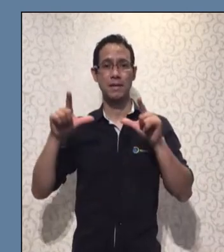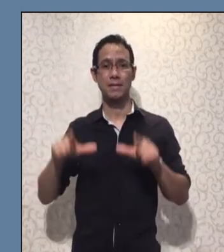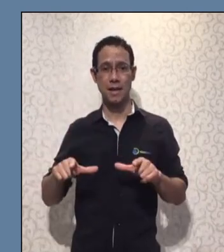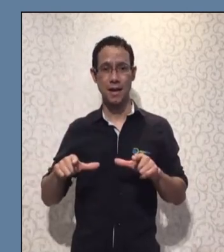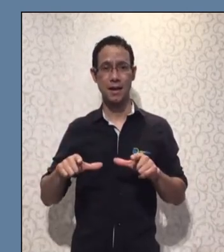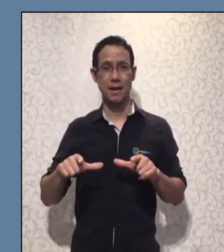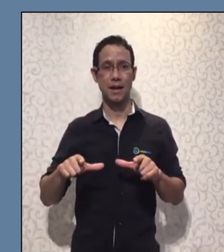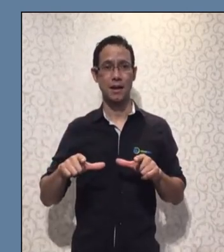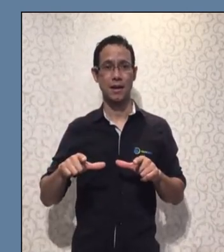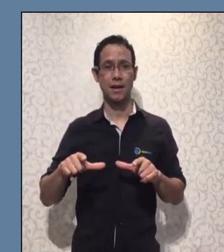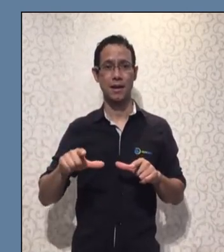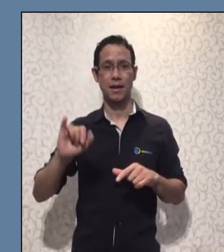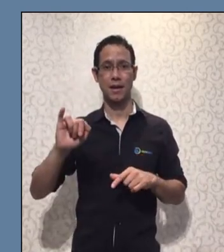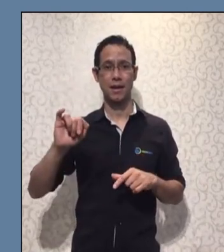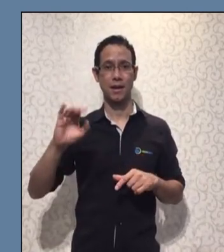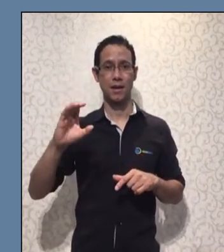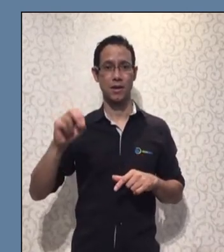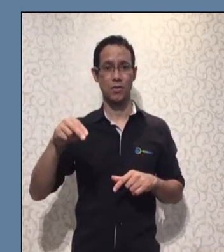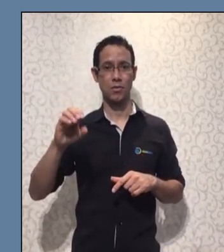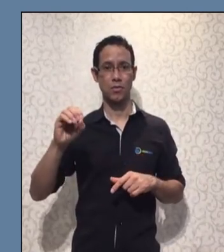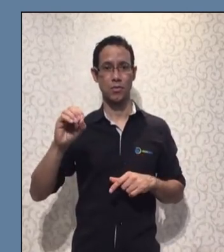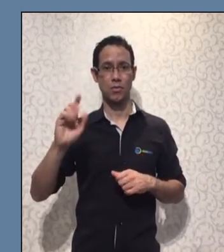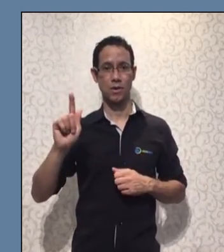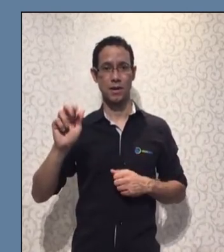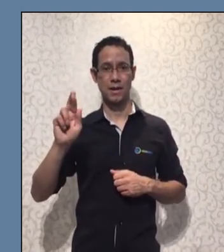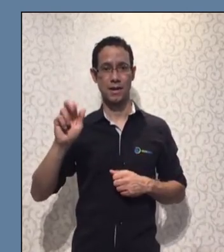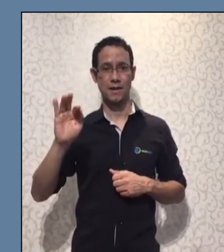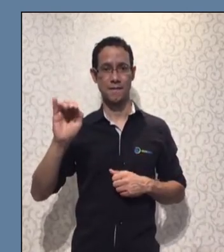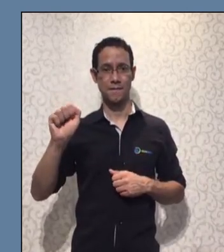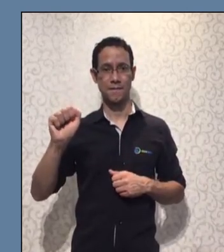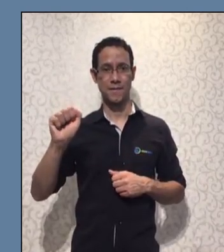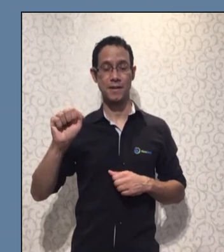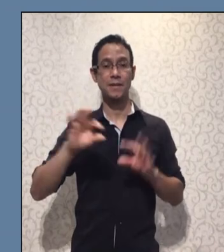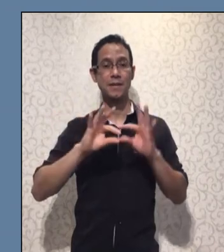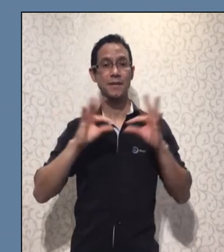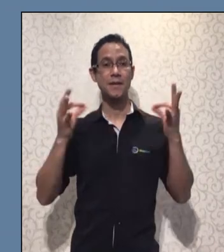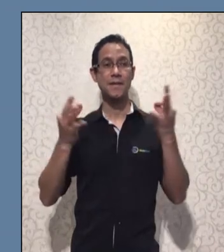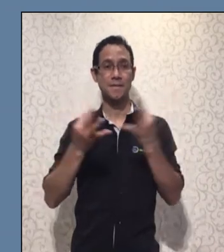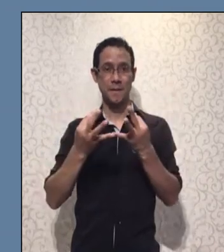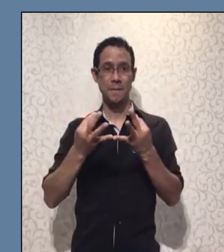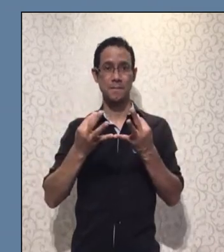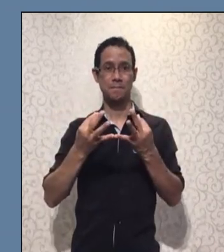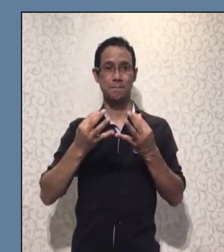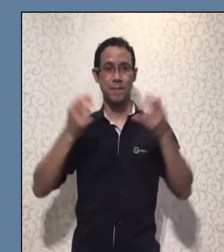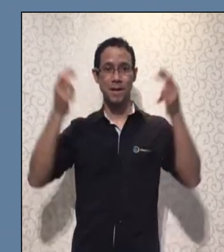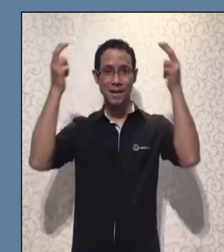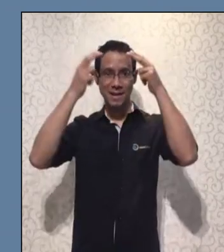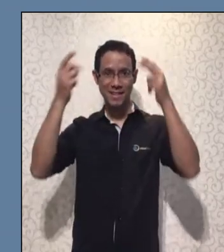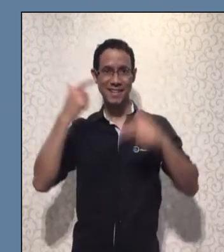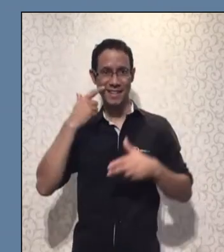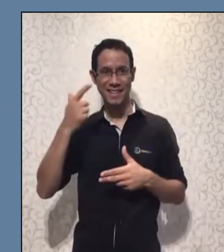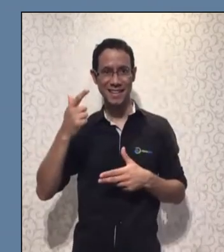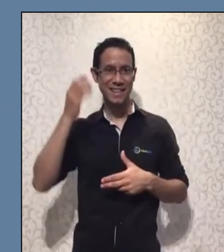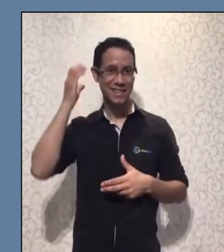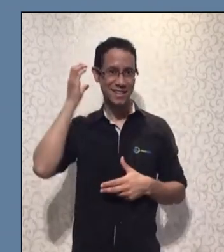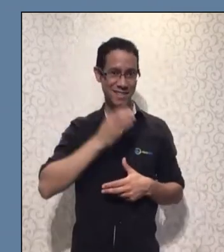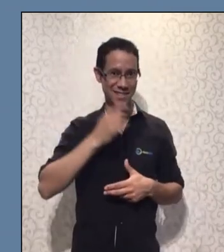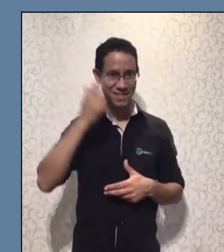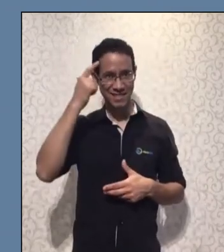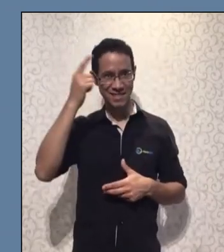família imperial. Vocês lembram dessa história? Contei para vocês. E era linda, porque tinha assim, umas gravuras de